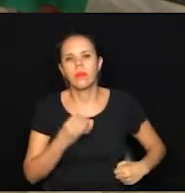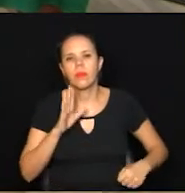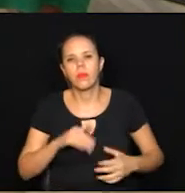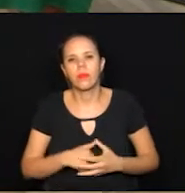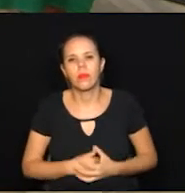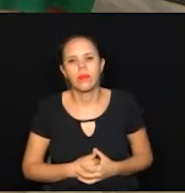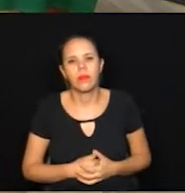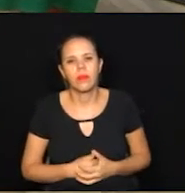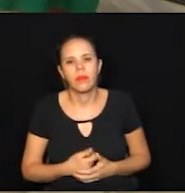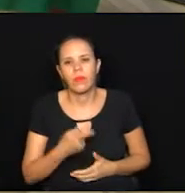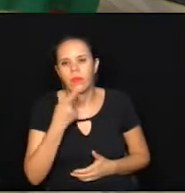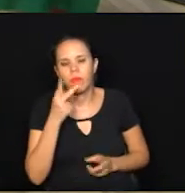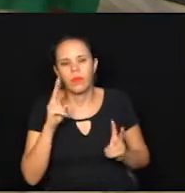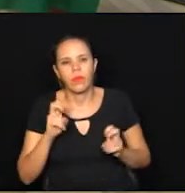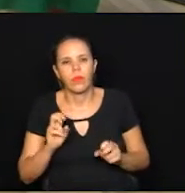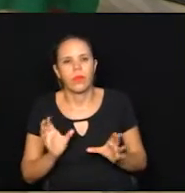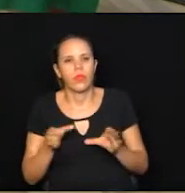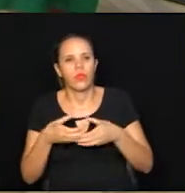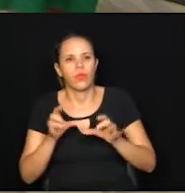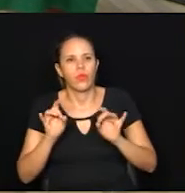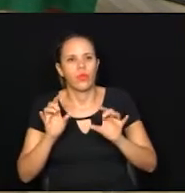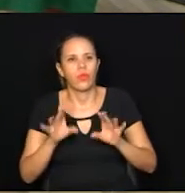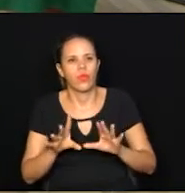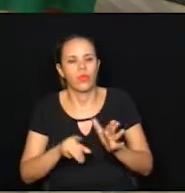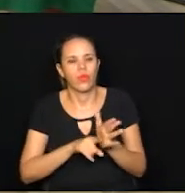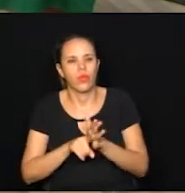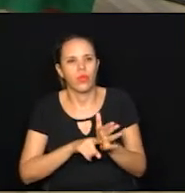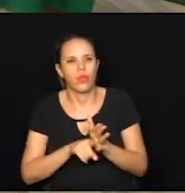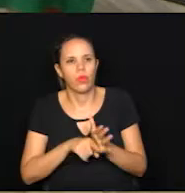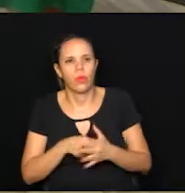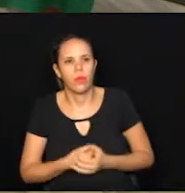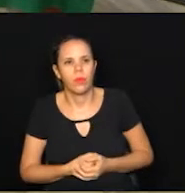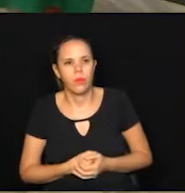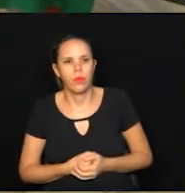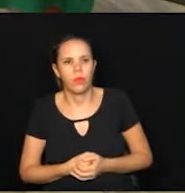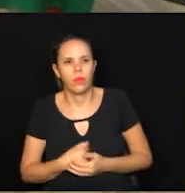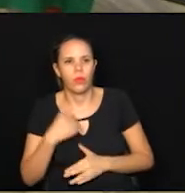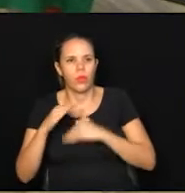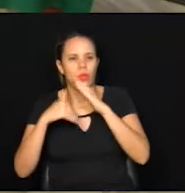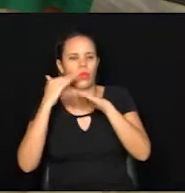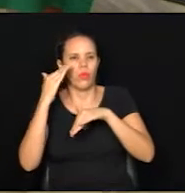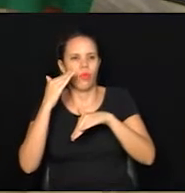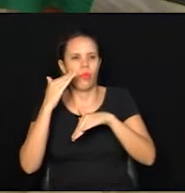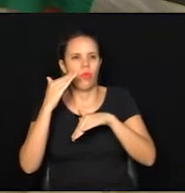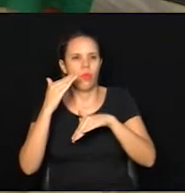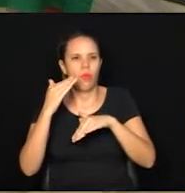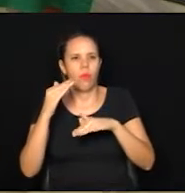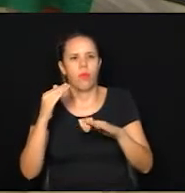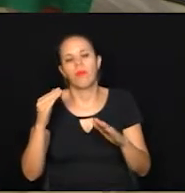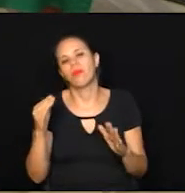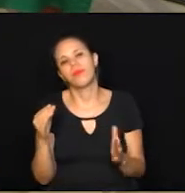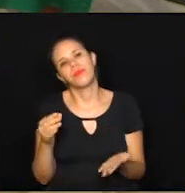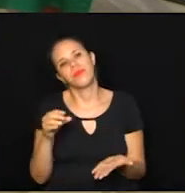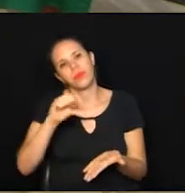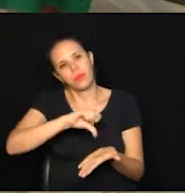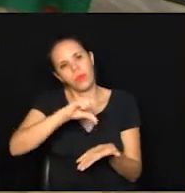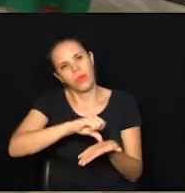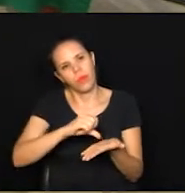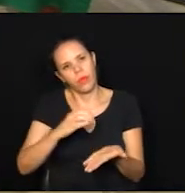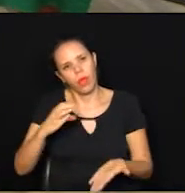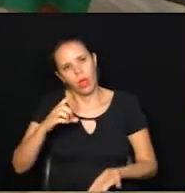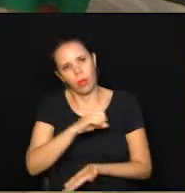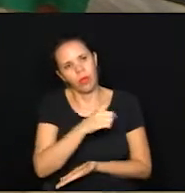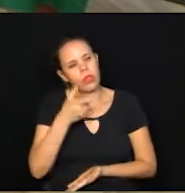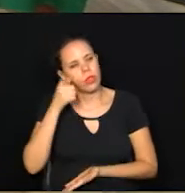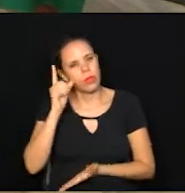tarde, falando sobre a Comissão Especial de Estudos para o Desenvolvimento do Distrito do Campo Grande, que aconteceu ontem,